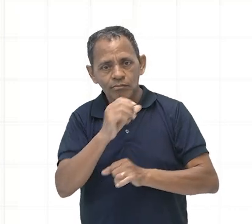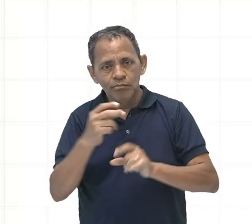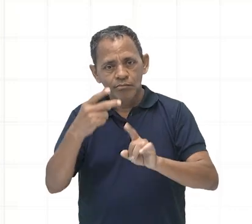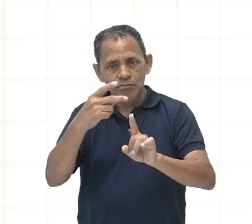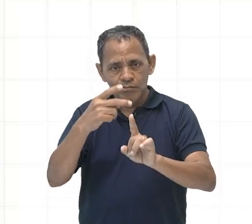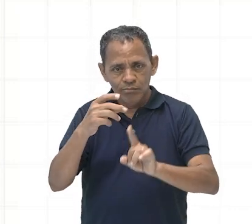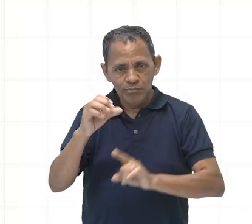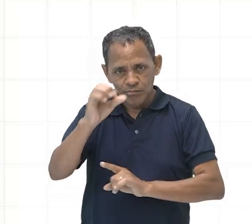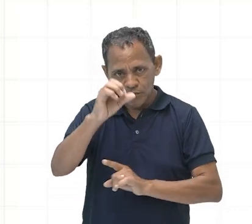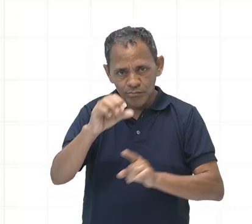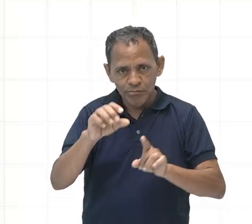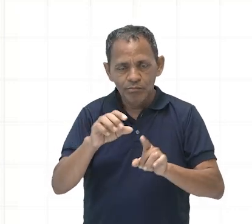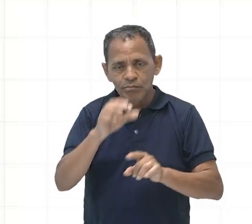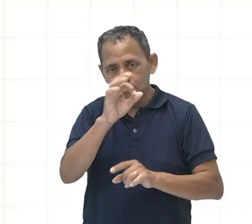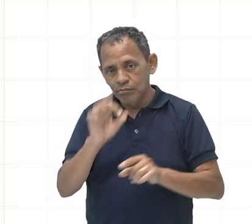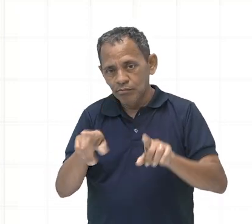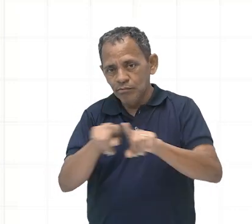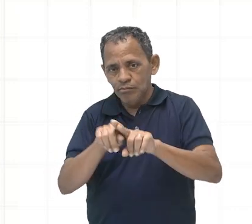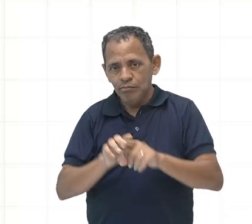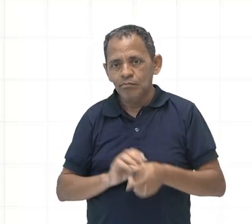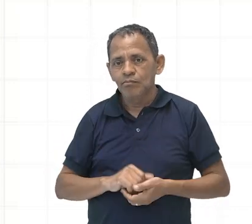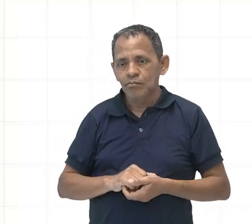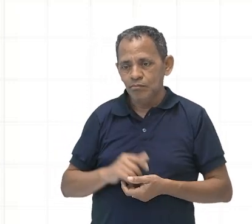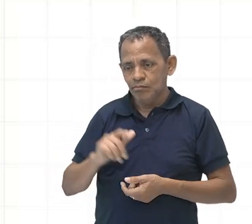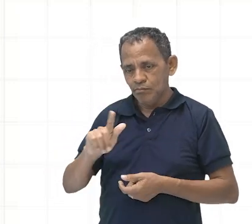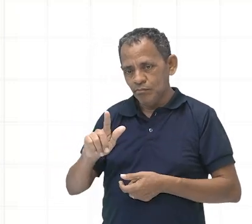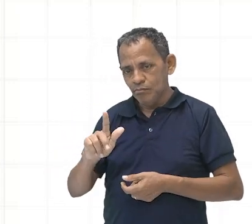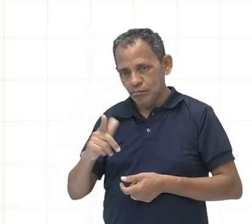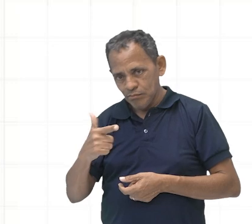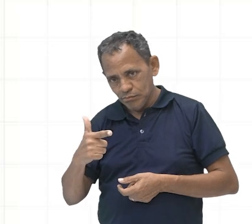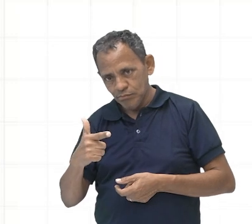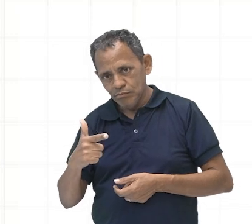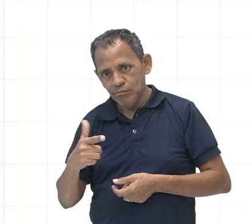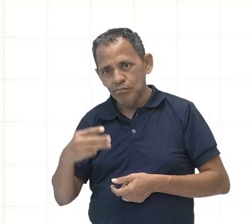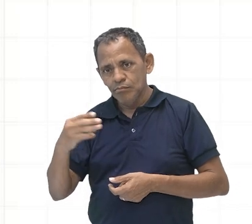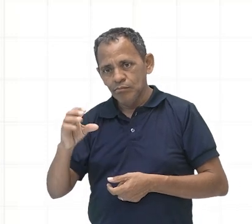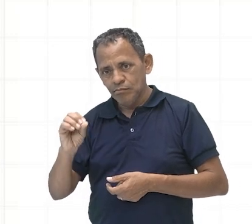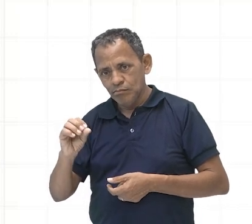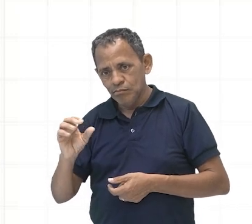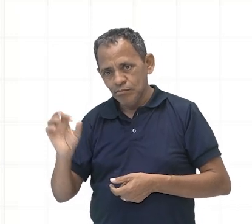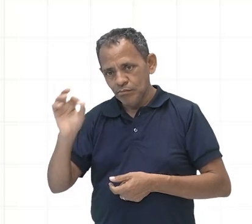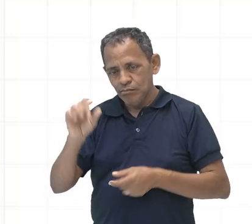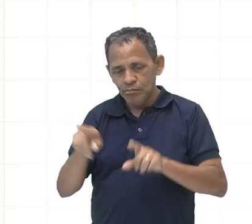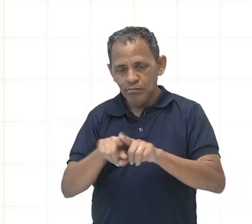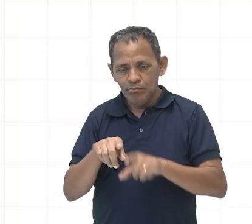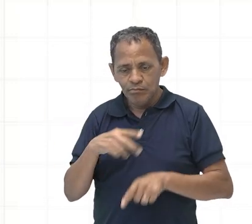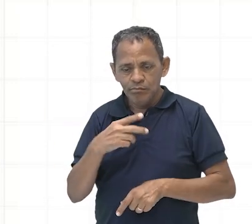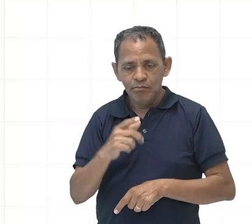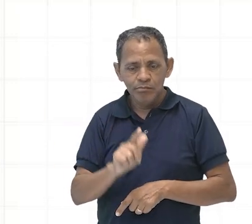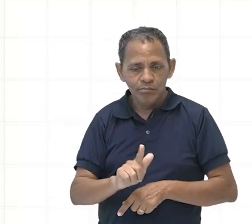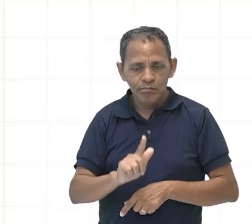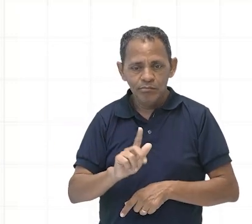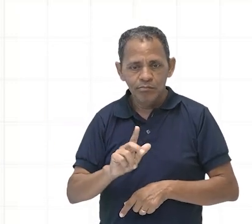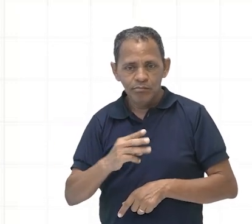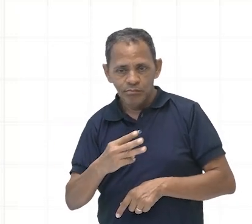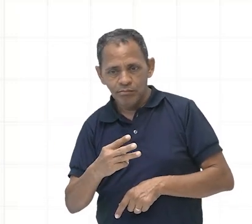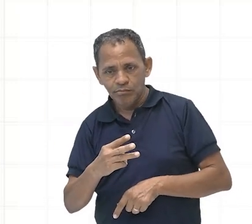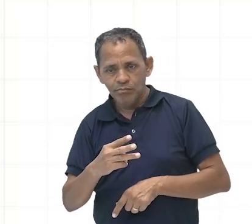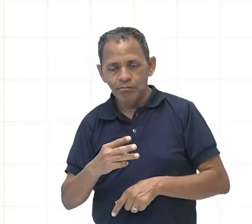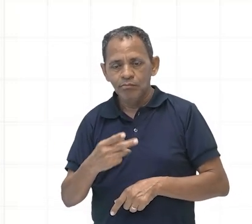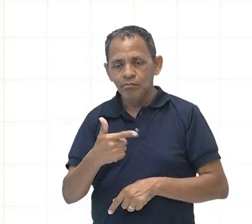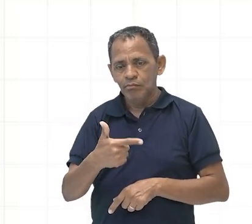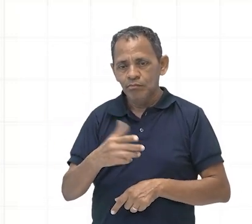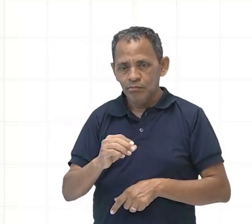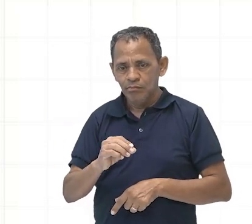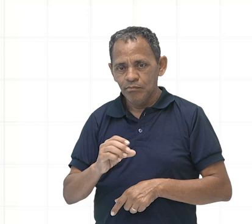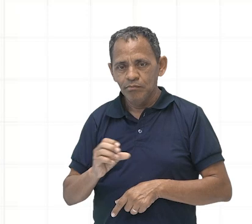G2 a 30%, 3 alunos. E o G3 equivale a 2 alunos, que é 20%.